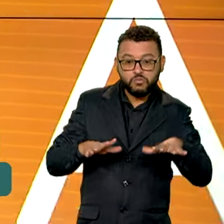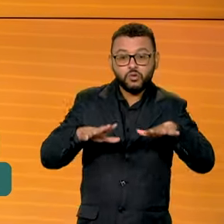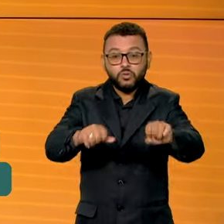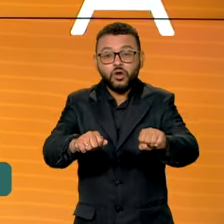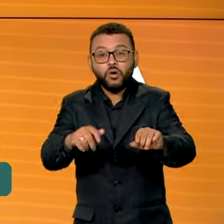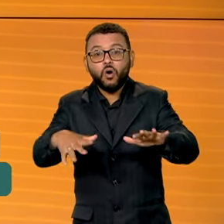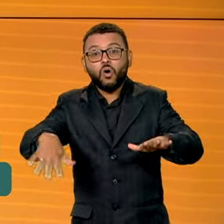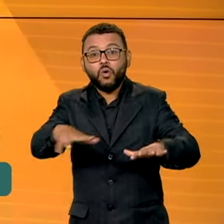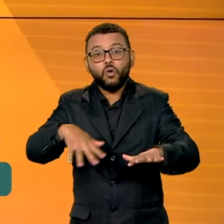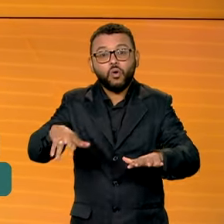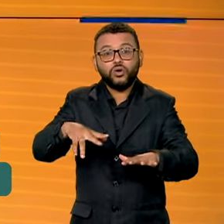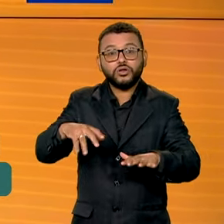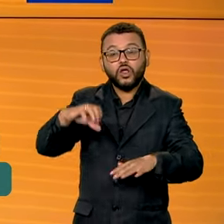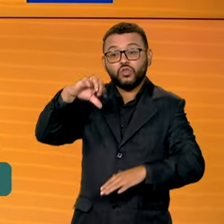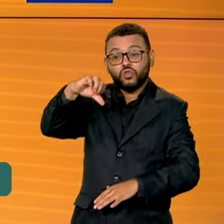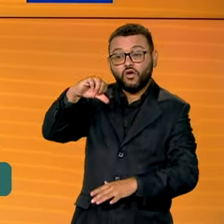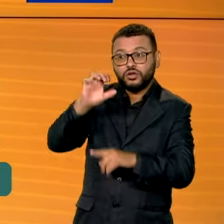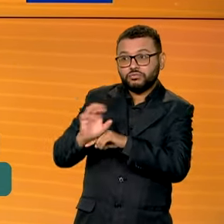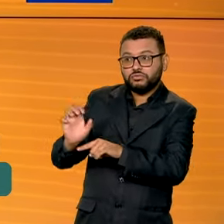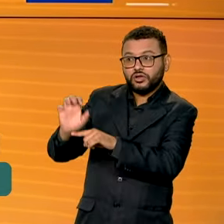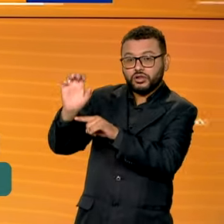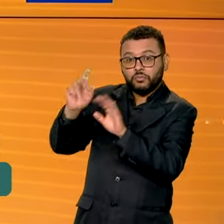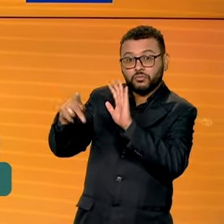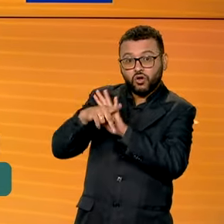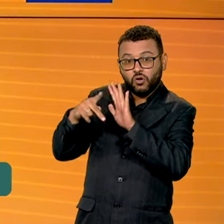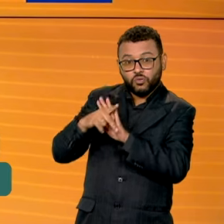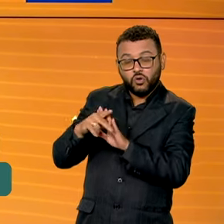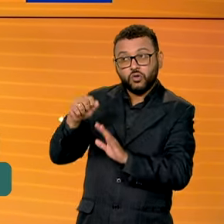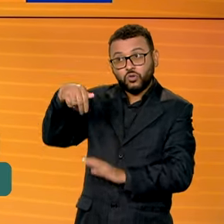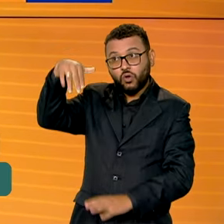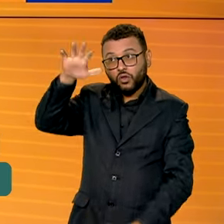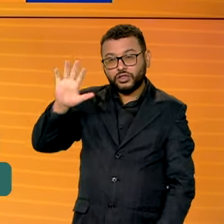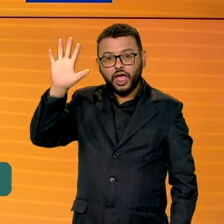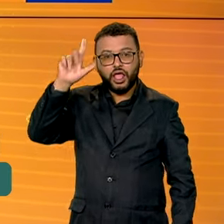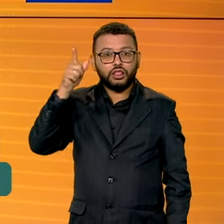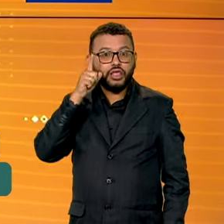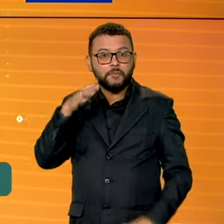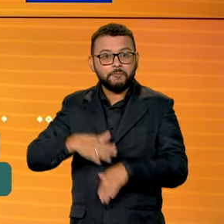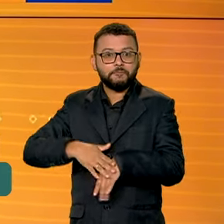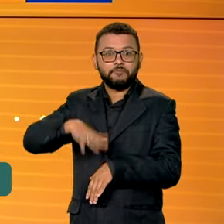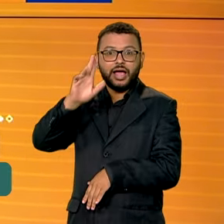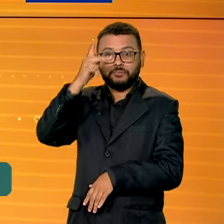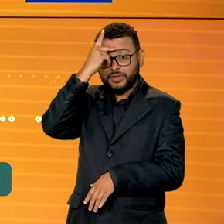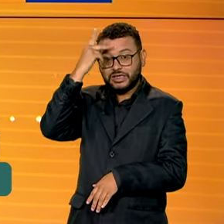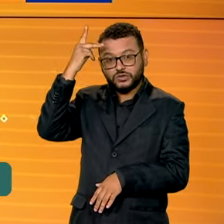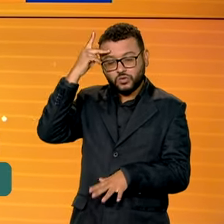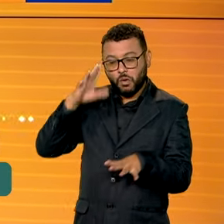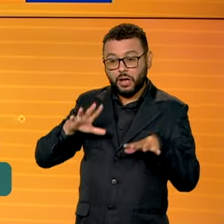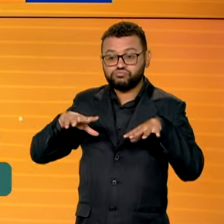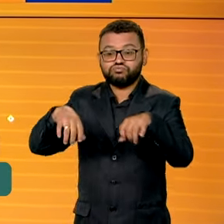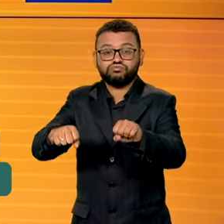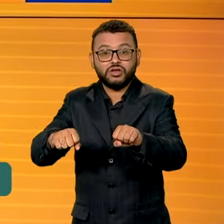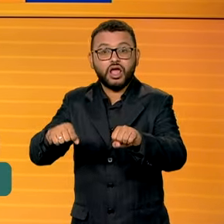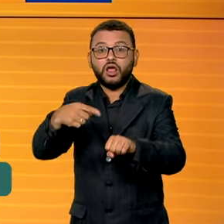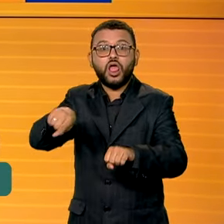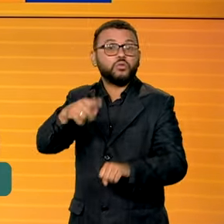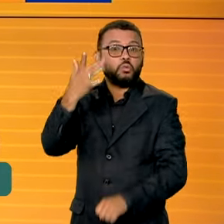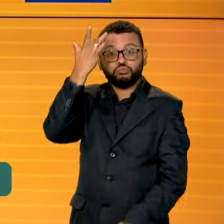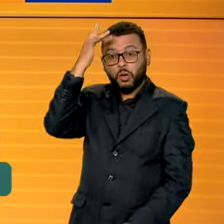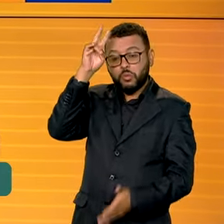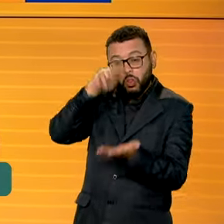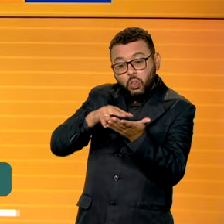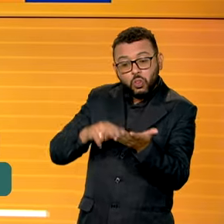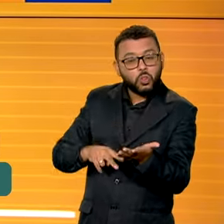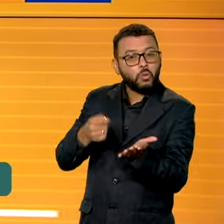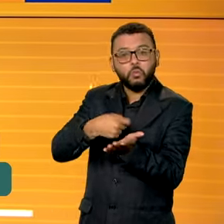de 9 estados do Nordeste. Segundo o IBGE, a região concentra o maior número de assentados que não sabem ler